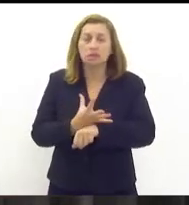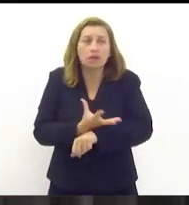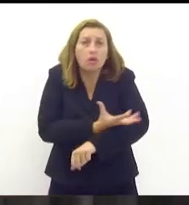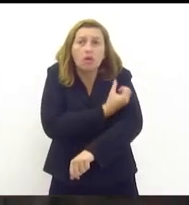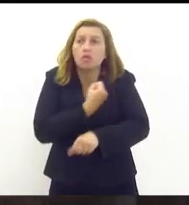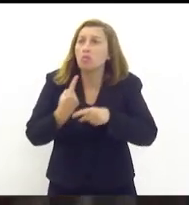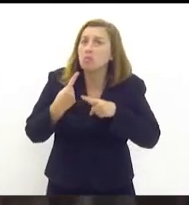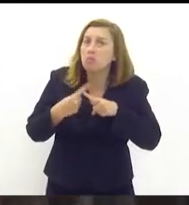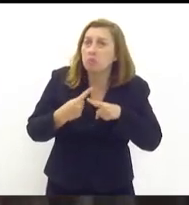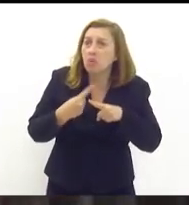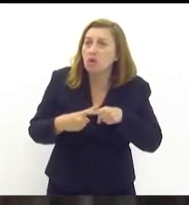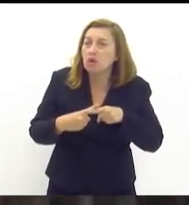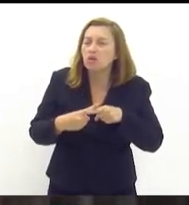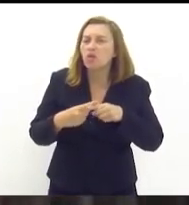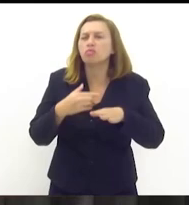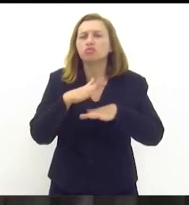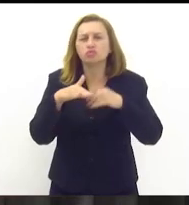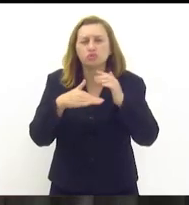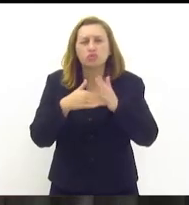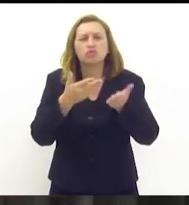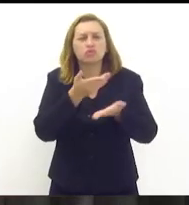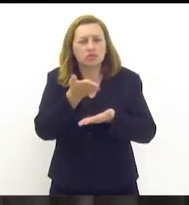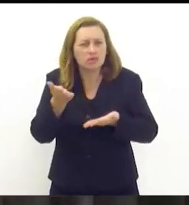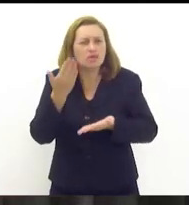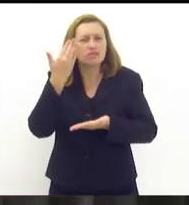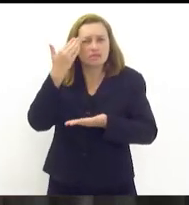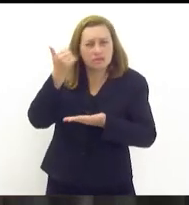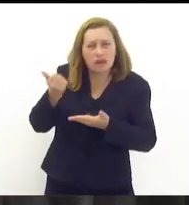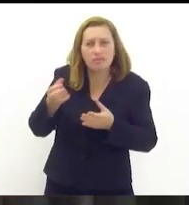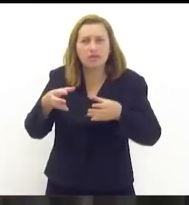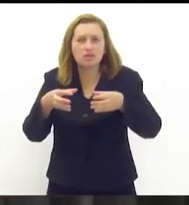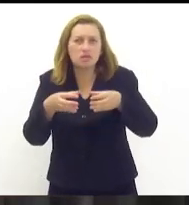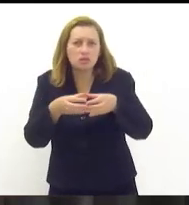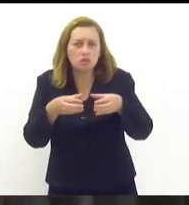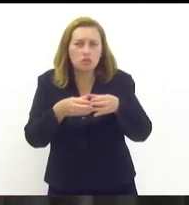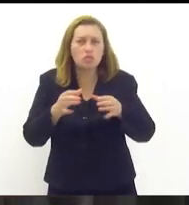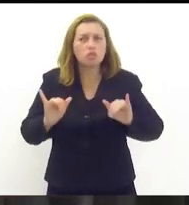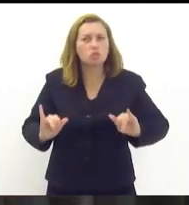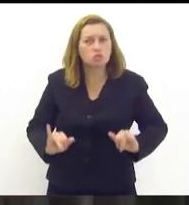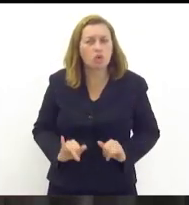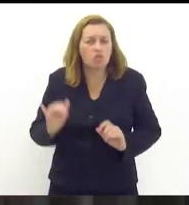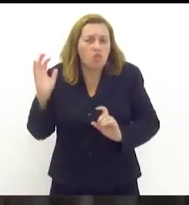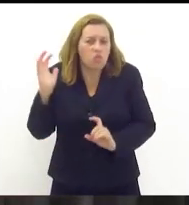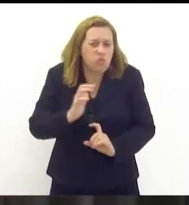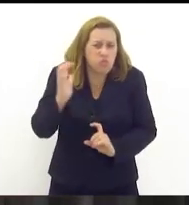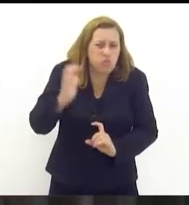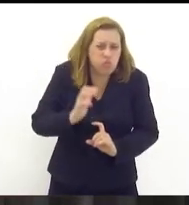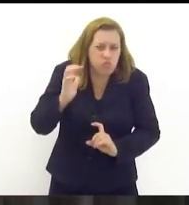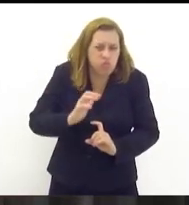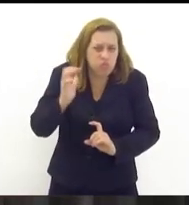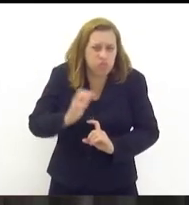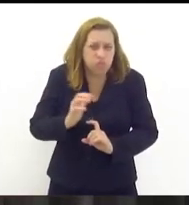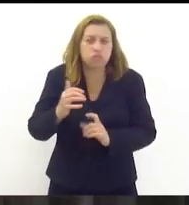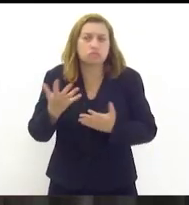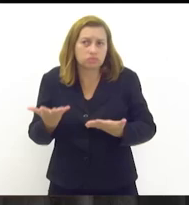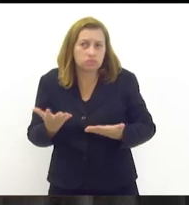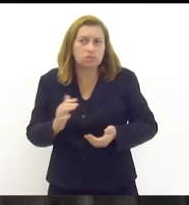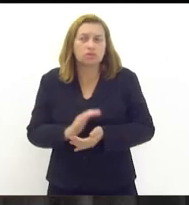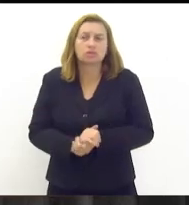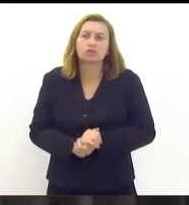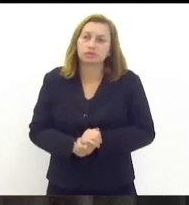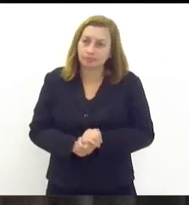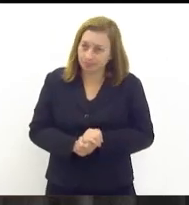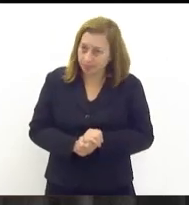Porque como todas as pessoas sabem essa comunidade sofre ou pressões físicas e psicológicas além de